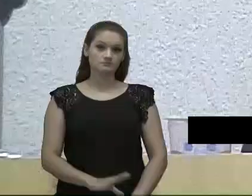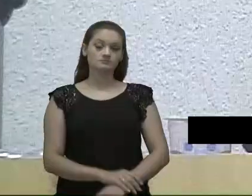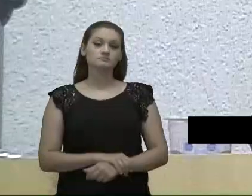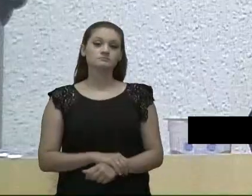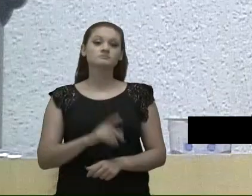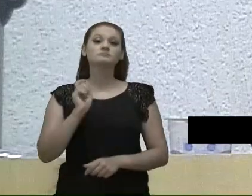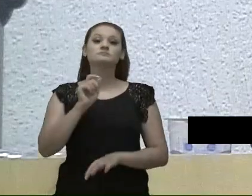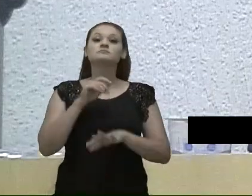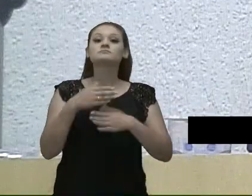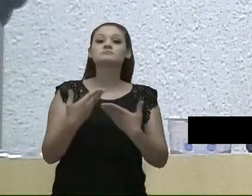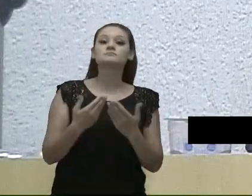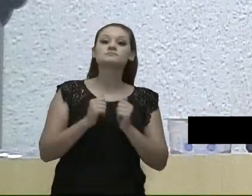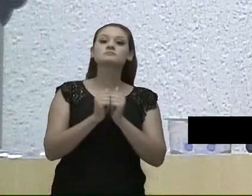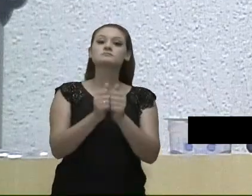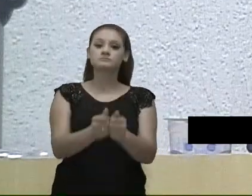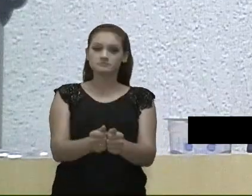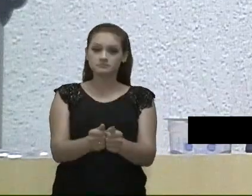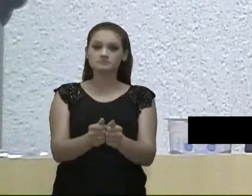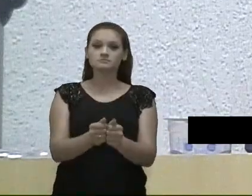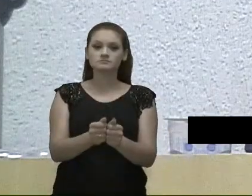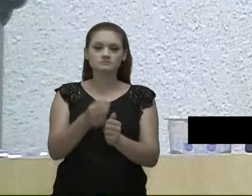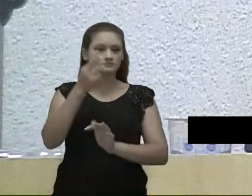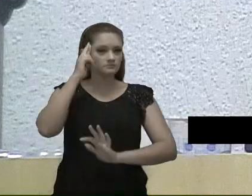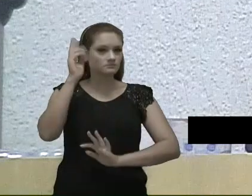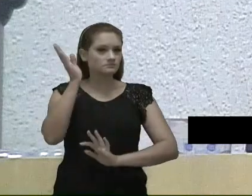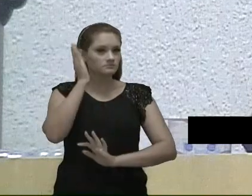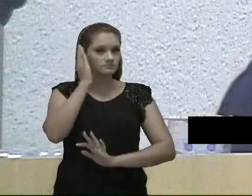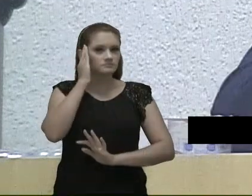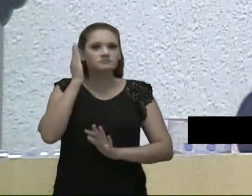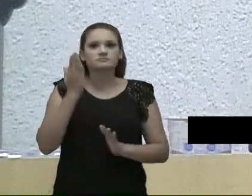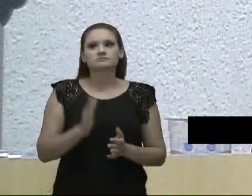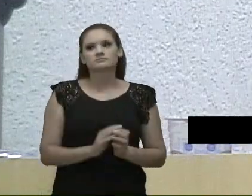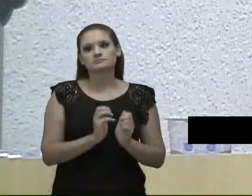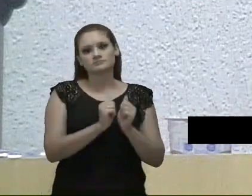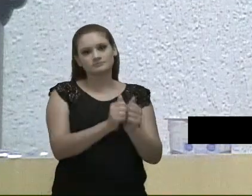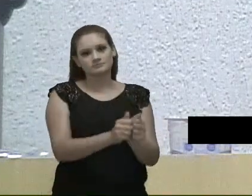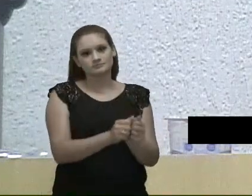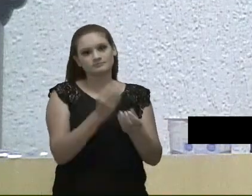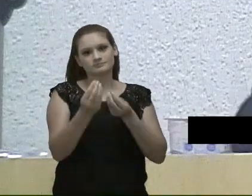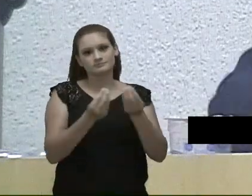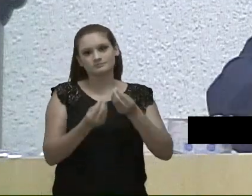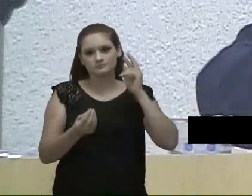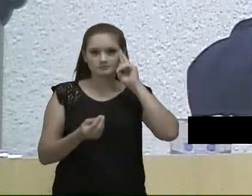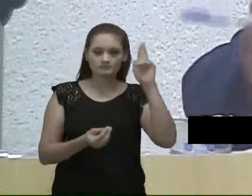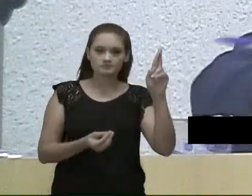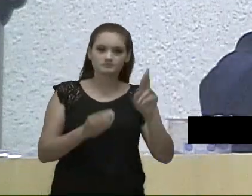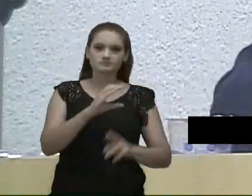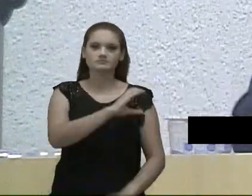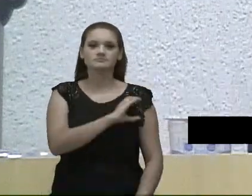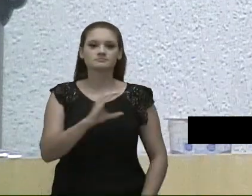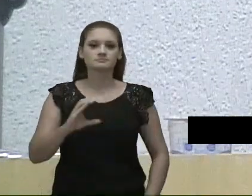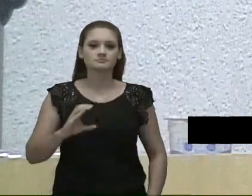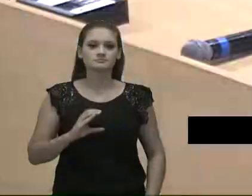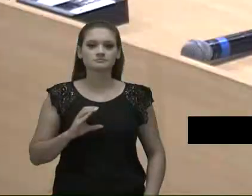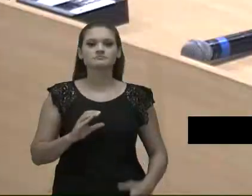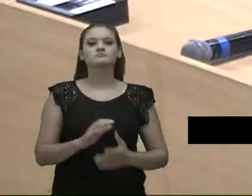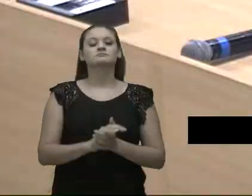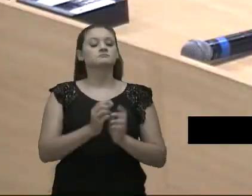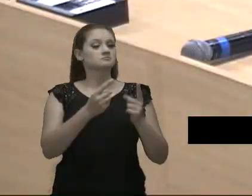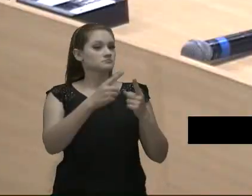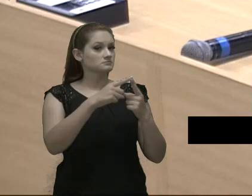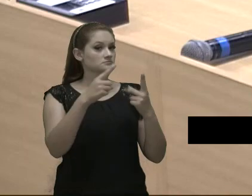Quem tanto participou desse processo, Ligio? O senhor sabe dizer os nomes das pessoas que participaram? Como o senhor, como coordenador, logística? Do primeiro ou do